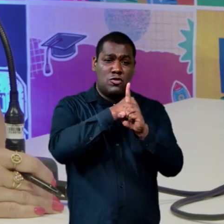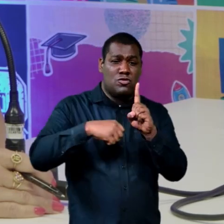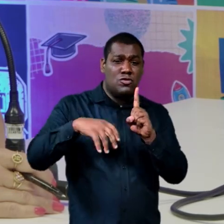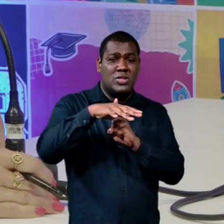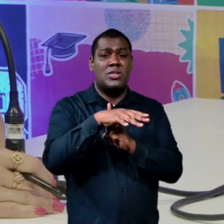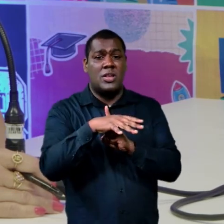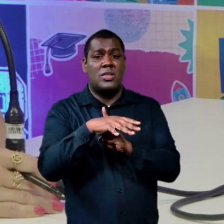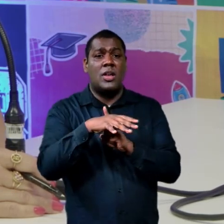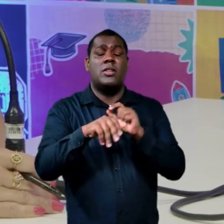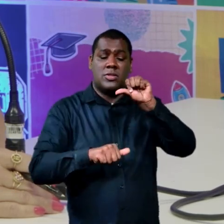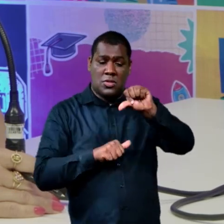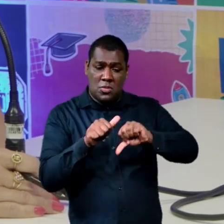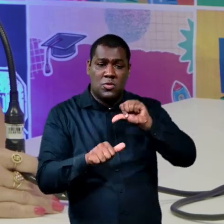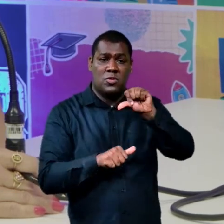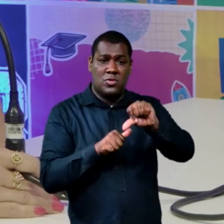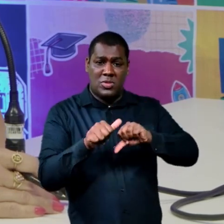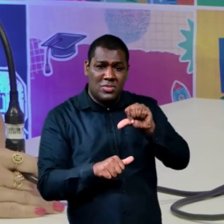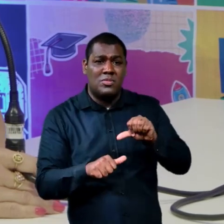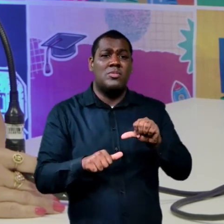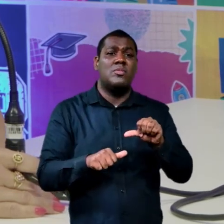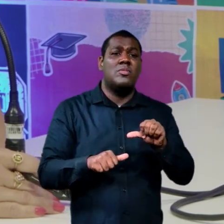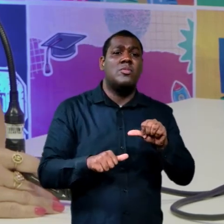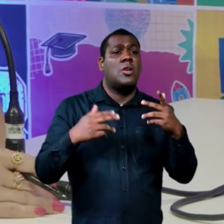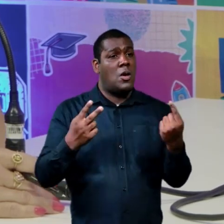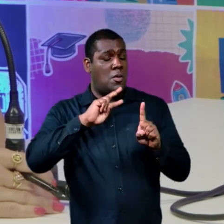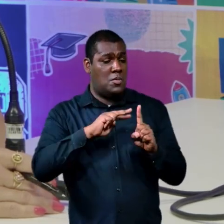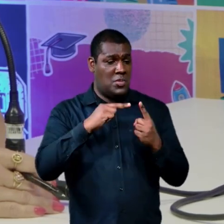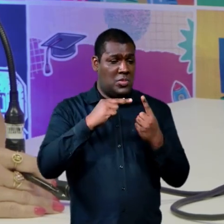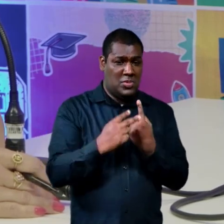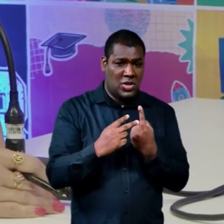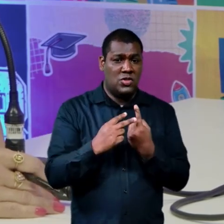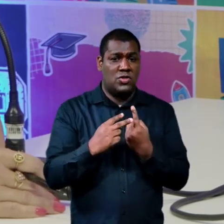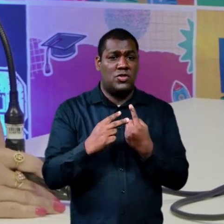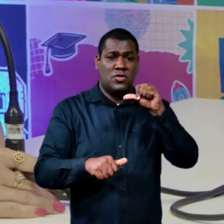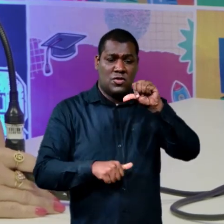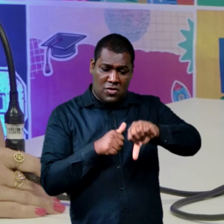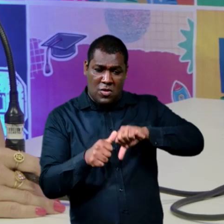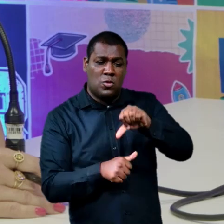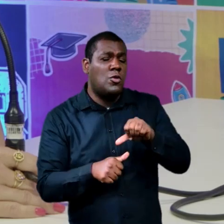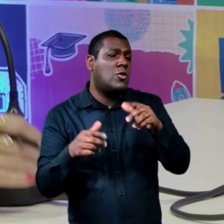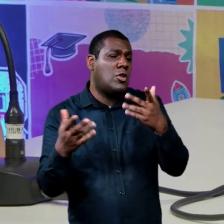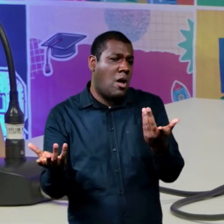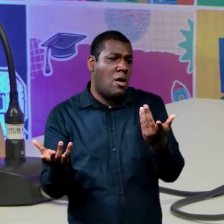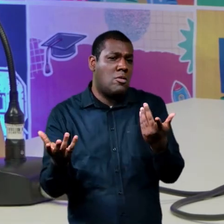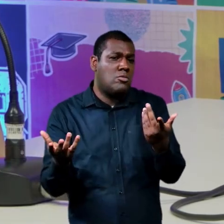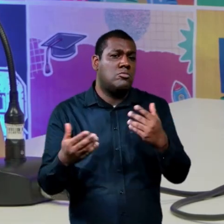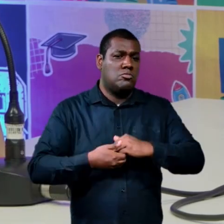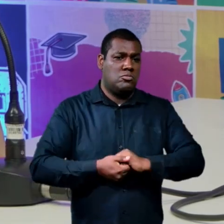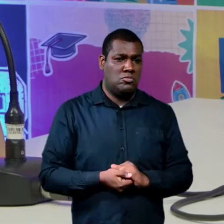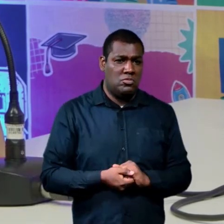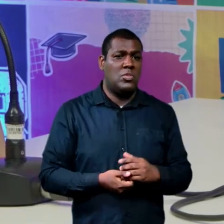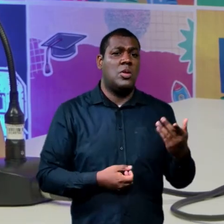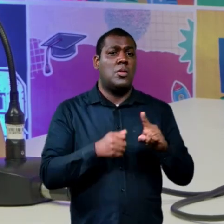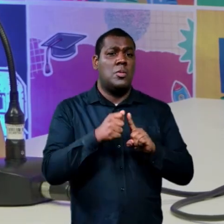evolução, constante evolução, e o tema, então, mudou a perspectiva, forma de encarar o assédio sexual, não é? Então, lá em